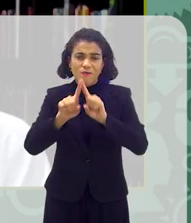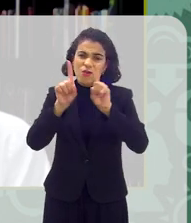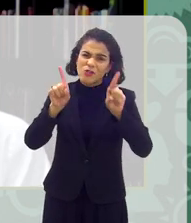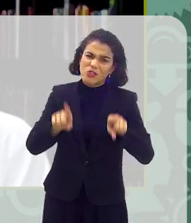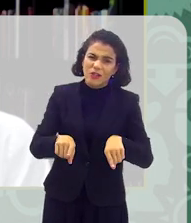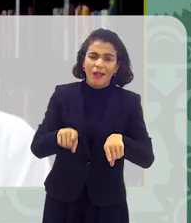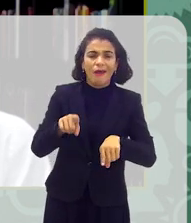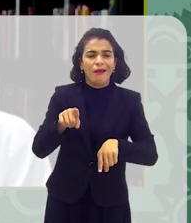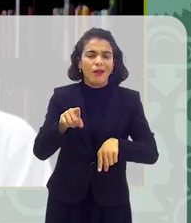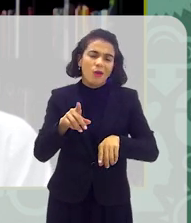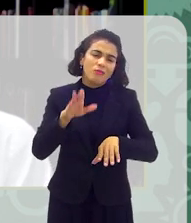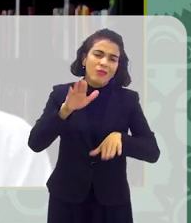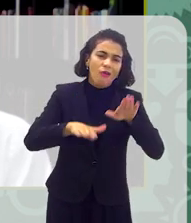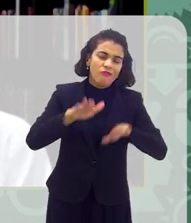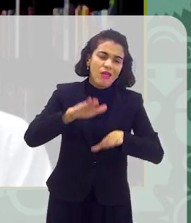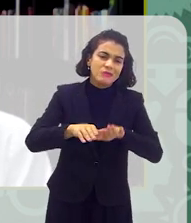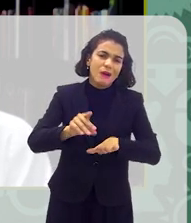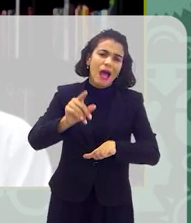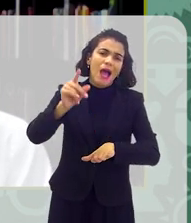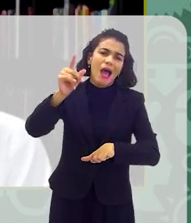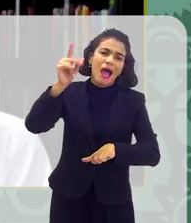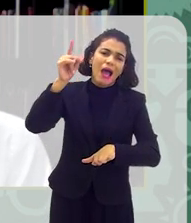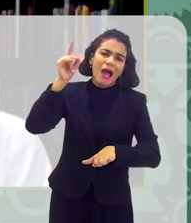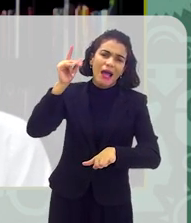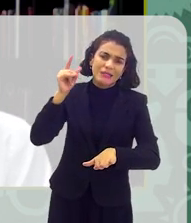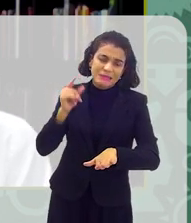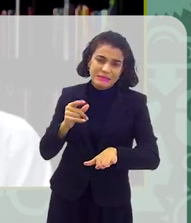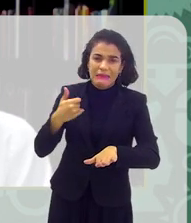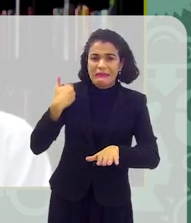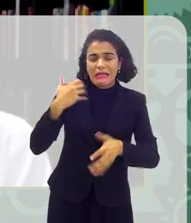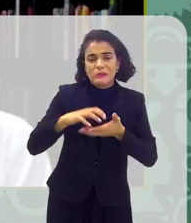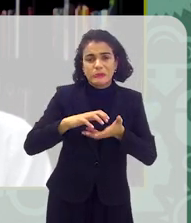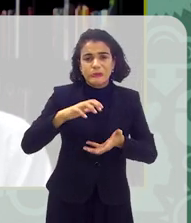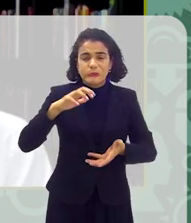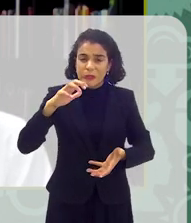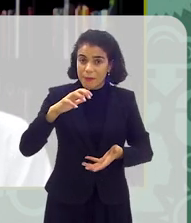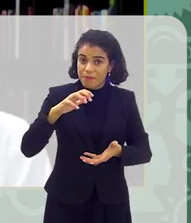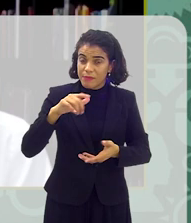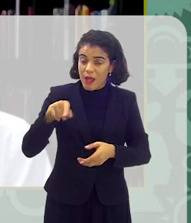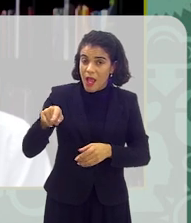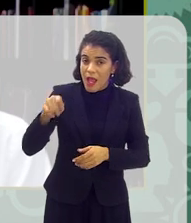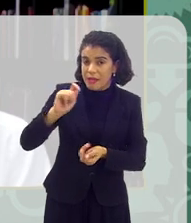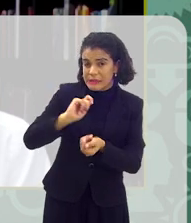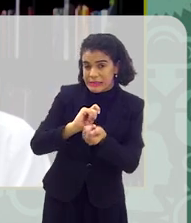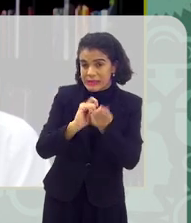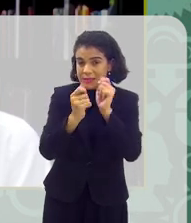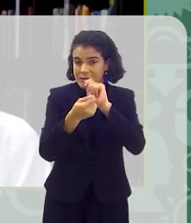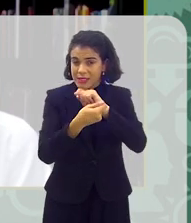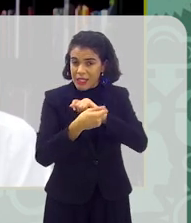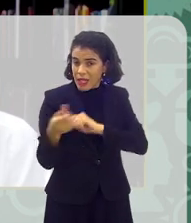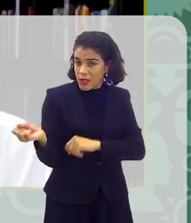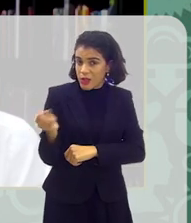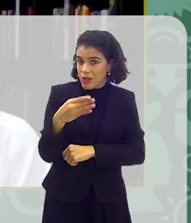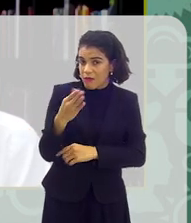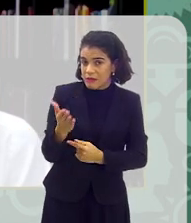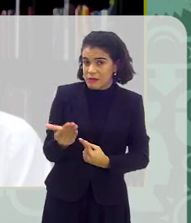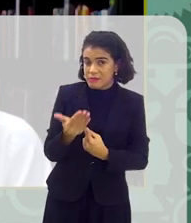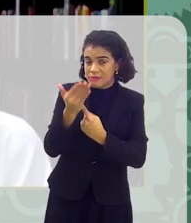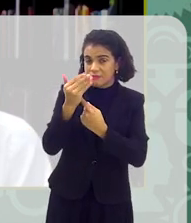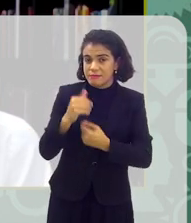funcionários, talvez funcionários até mais antigos de casa, né, que já estão aí com uma certa idade, para eles se adaptarem a essas